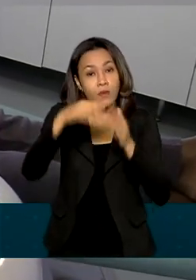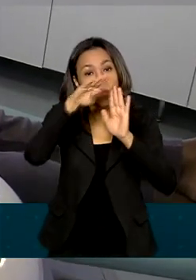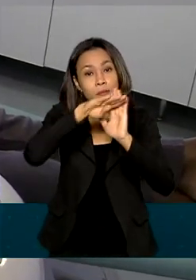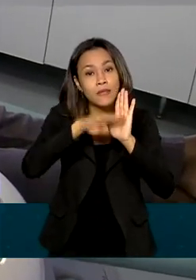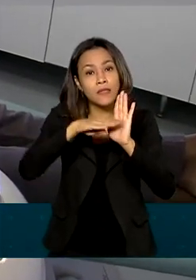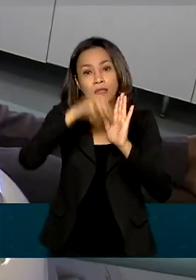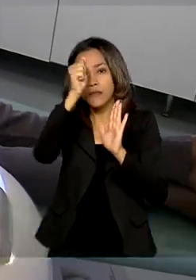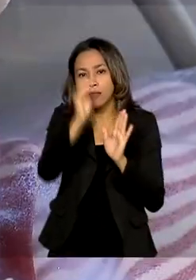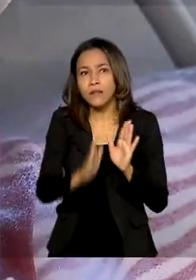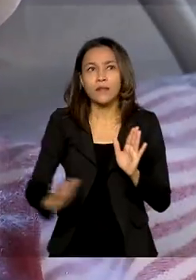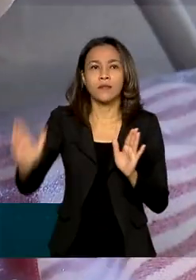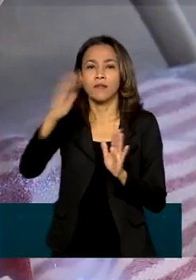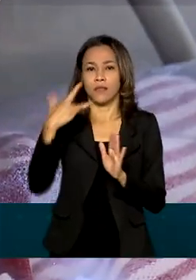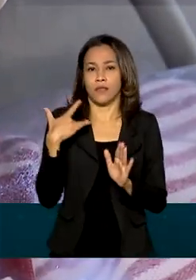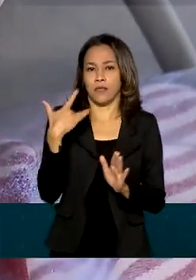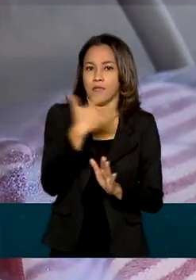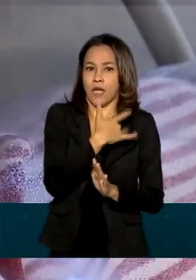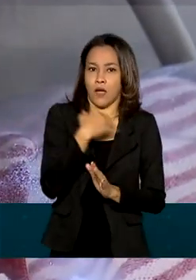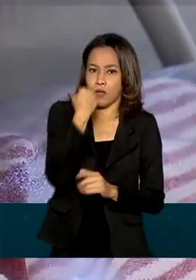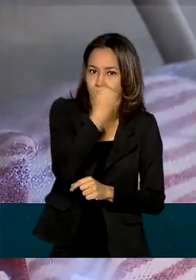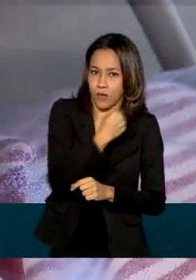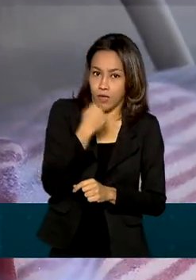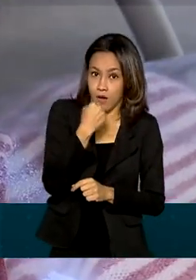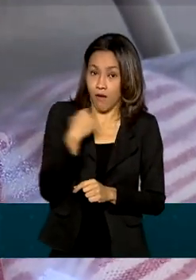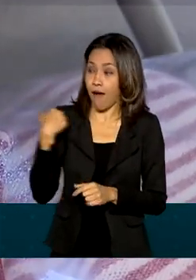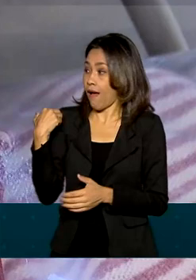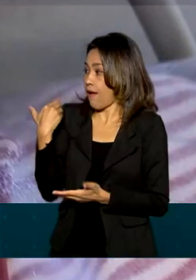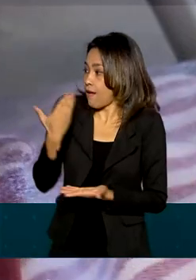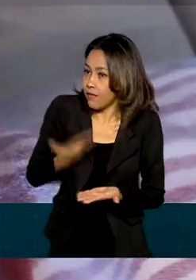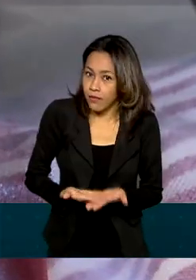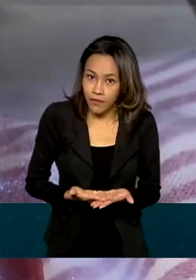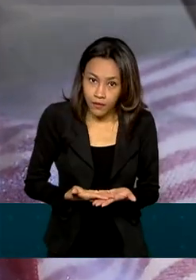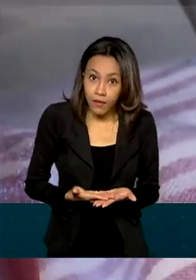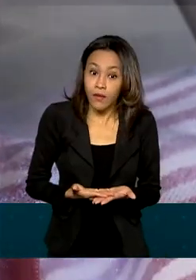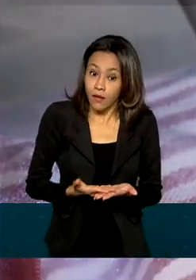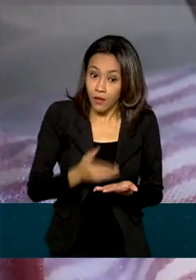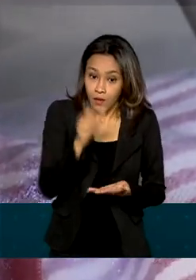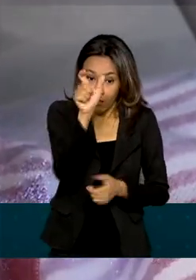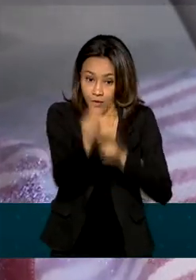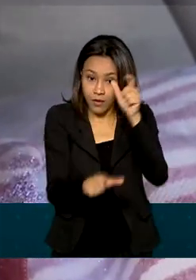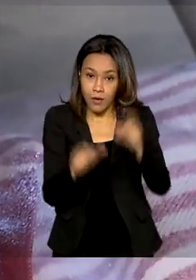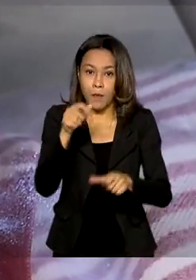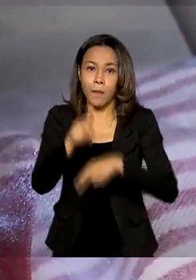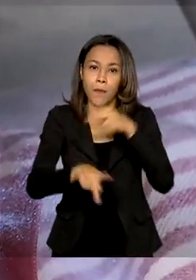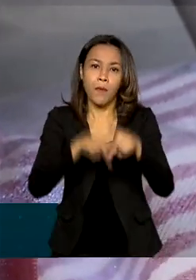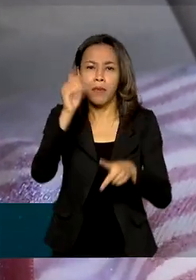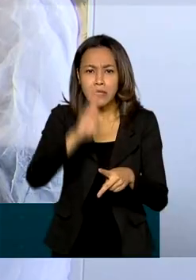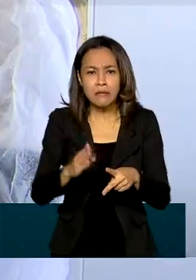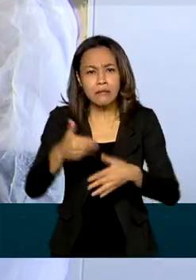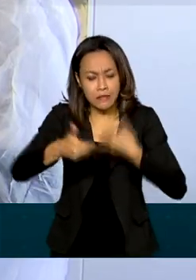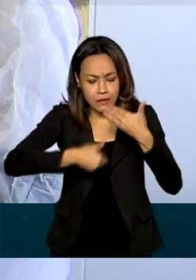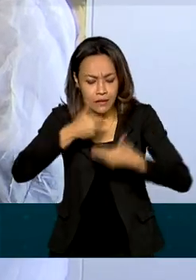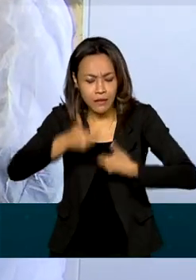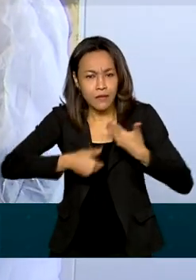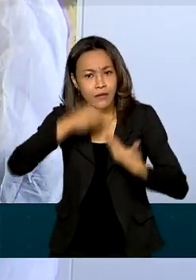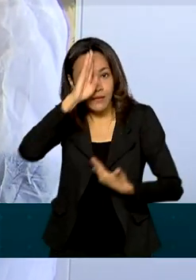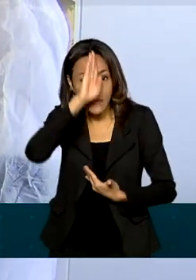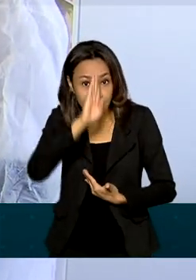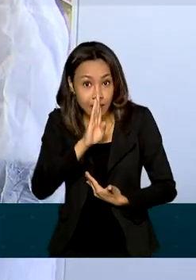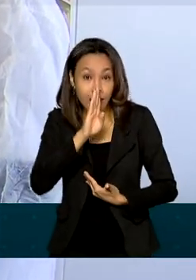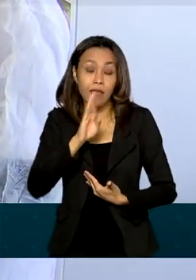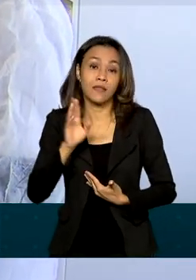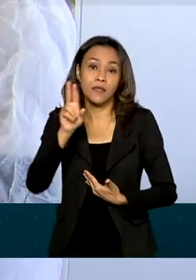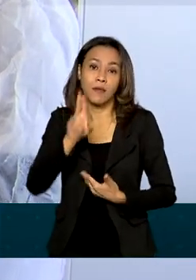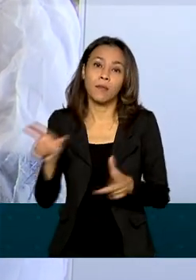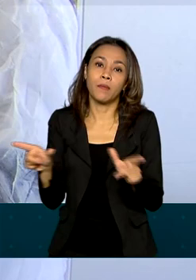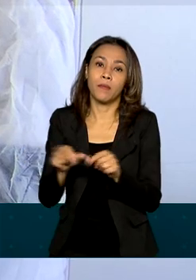de Saúde Bucal. Desde então, os brasileiros passaram a contar com tratamentos de graça pelo Sistema Único